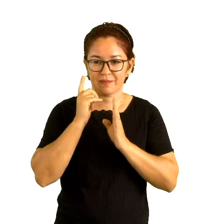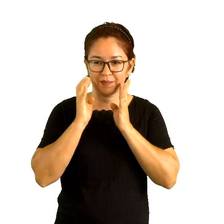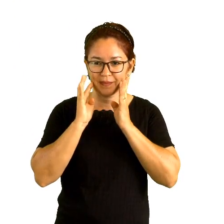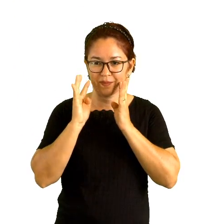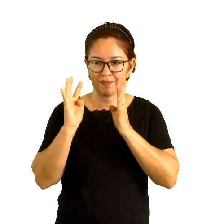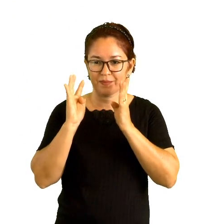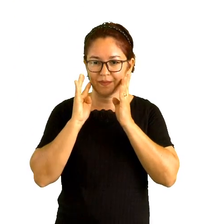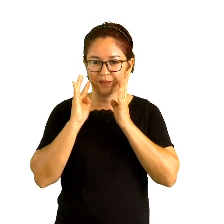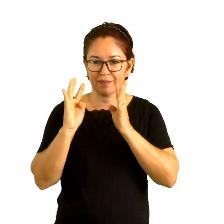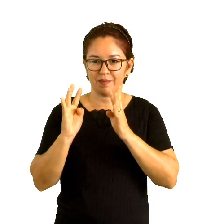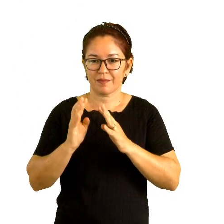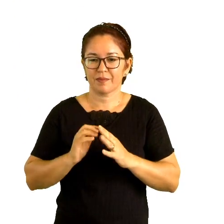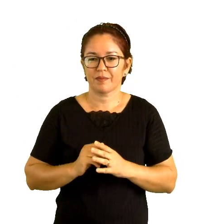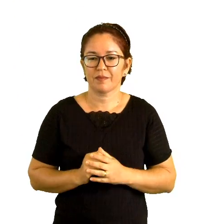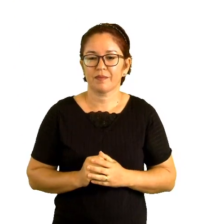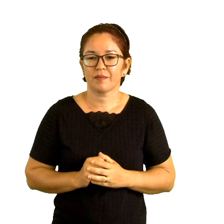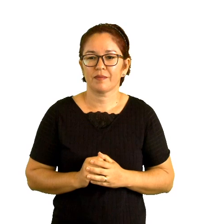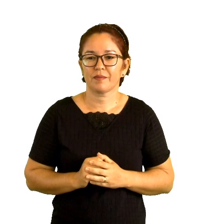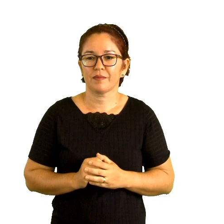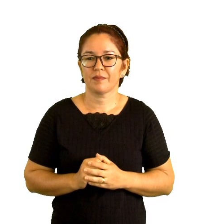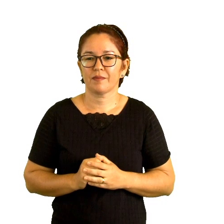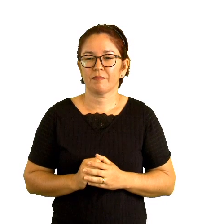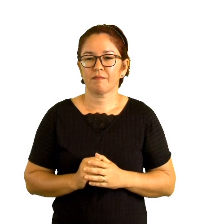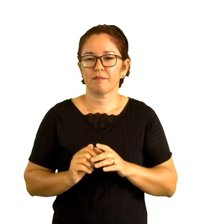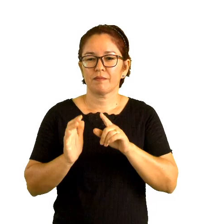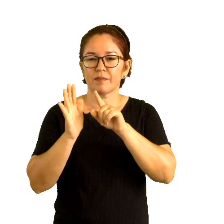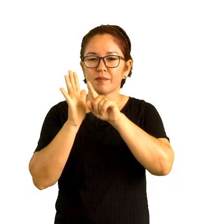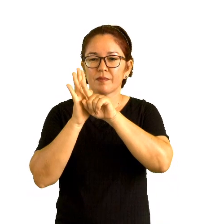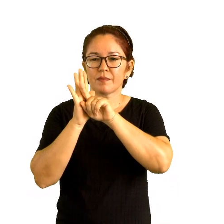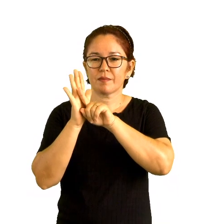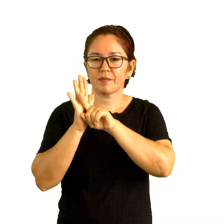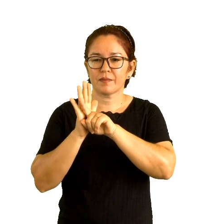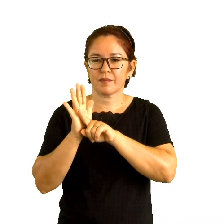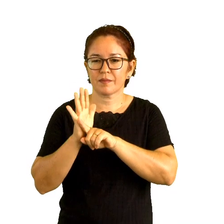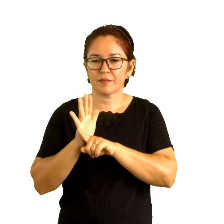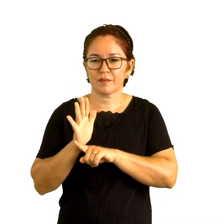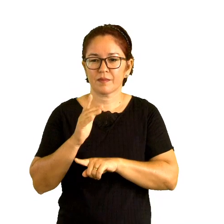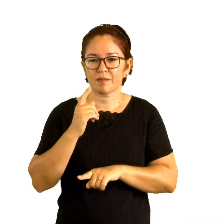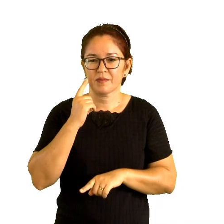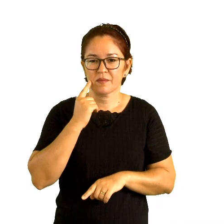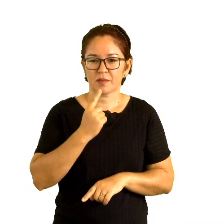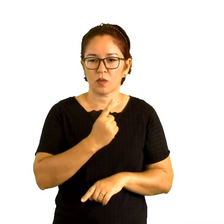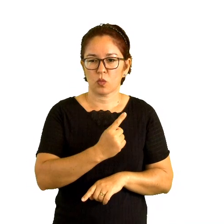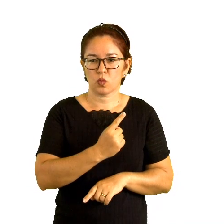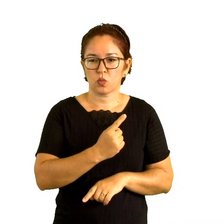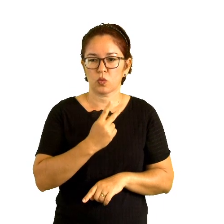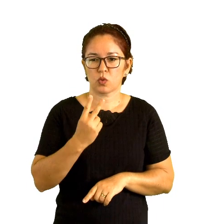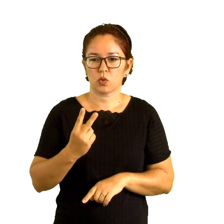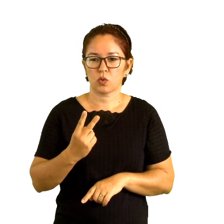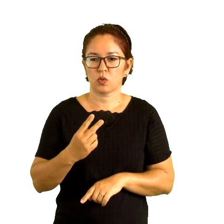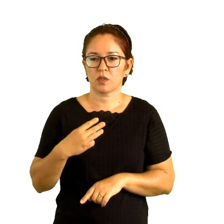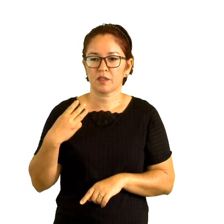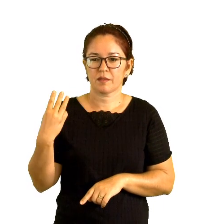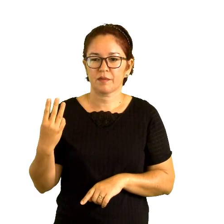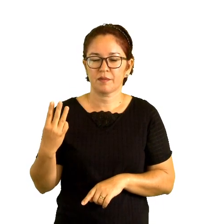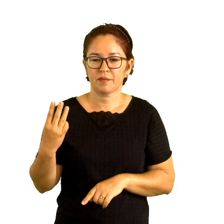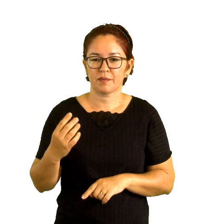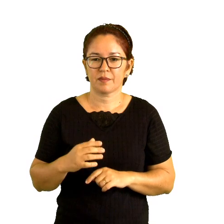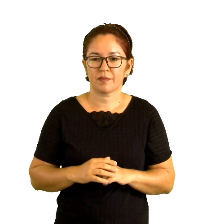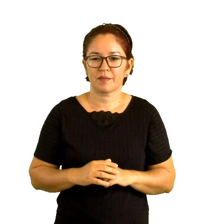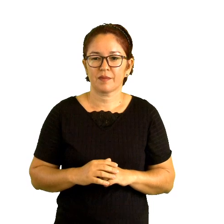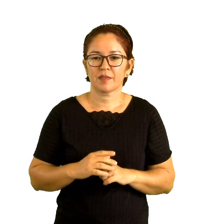vocês e aí vocês vão analisar e eu pergunto para vocês. Qual dessas 3 imagens que